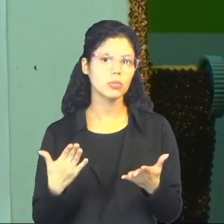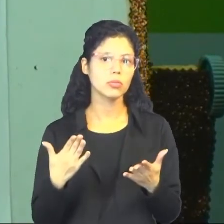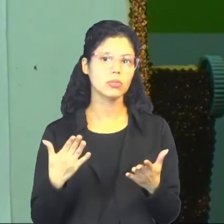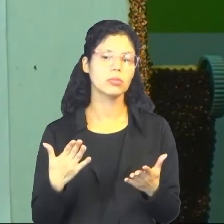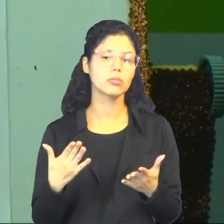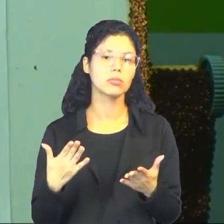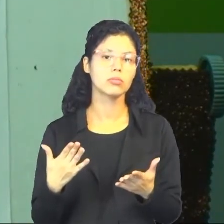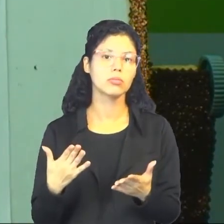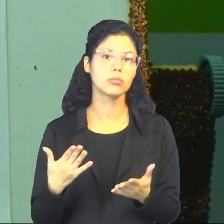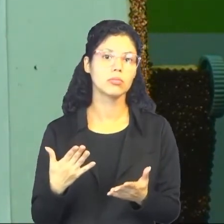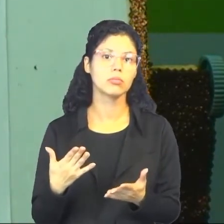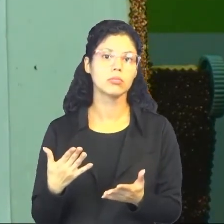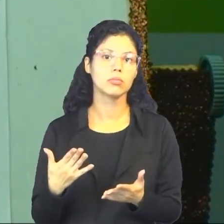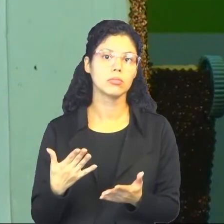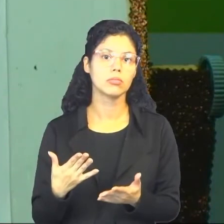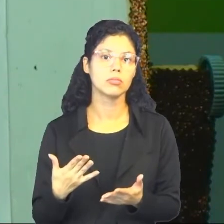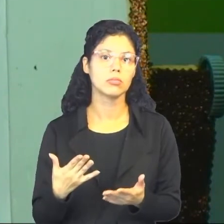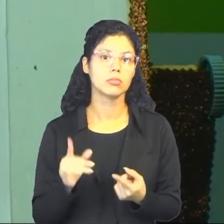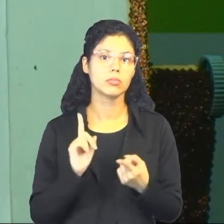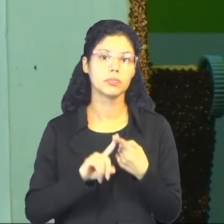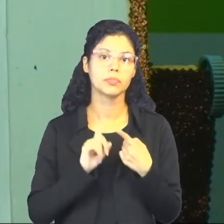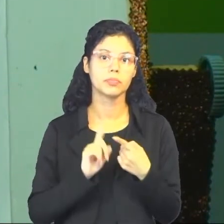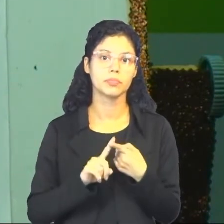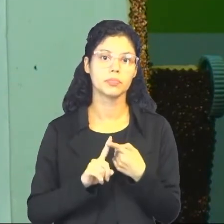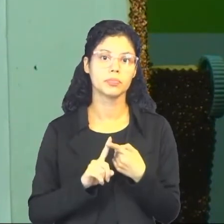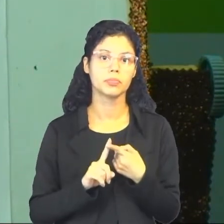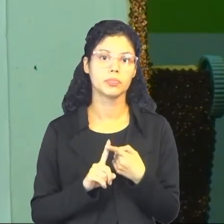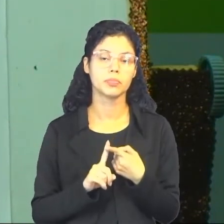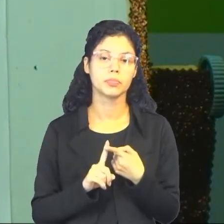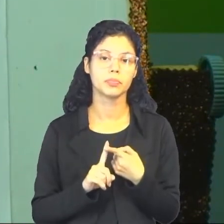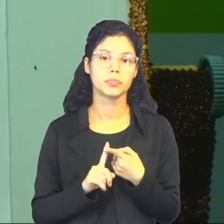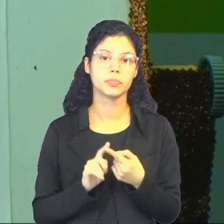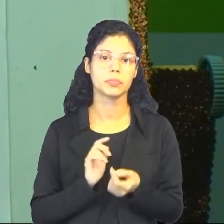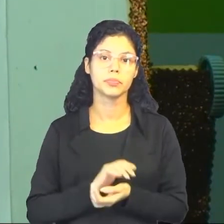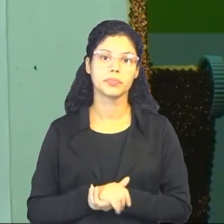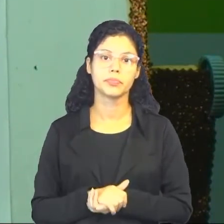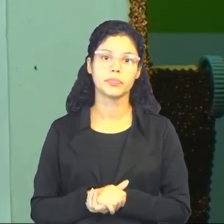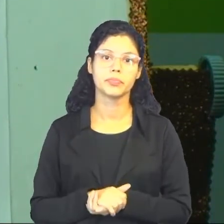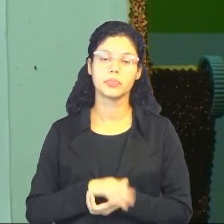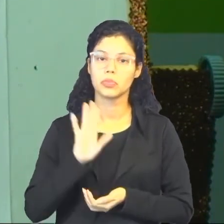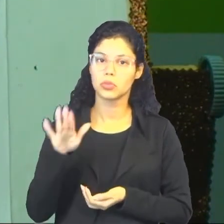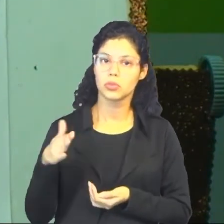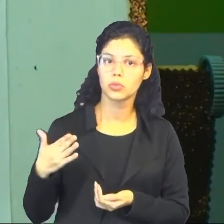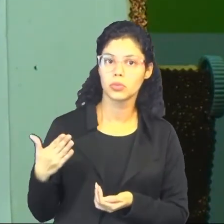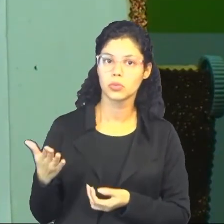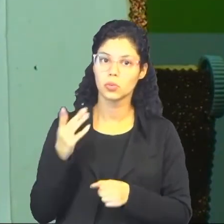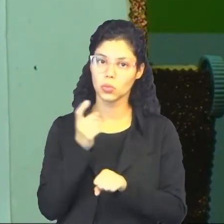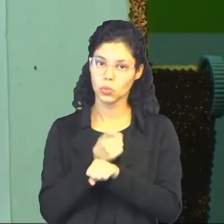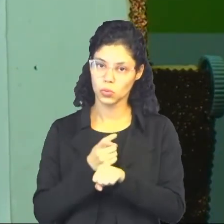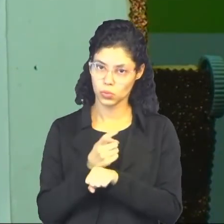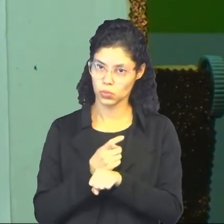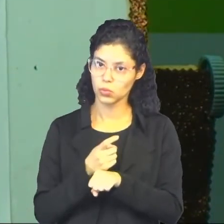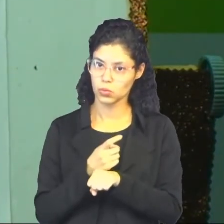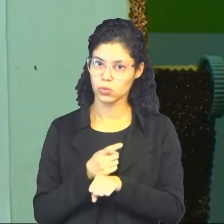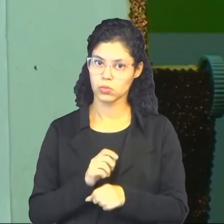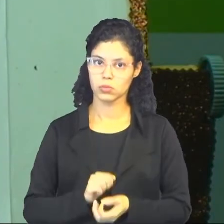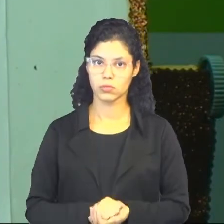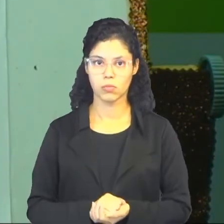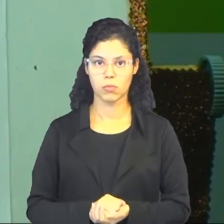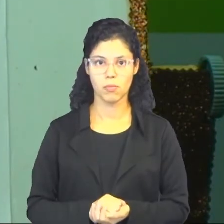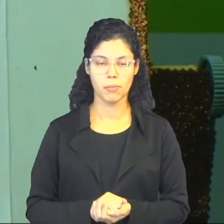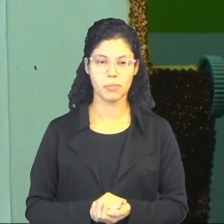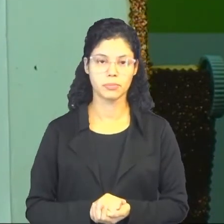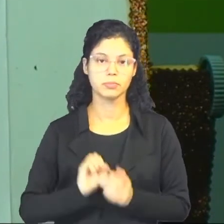e peso aqui no caso o primeiro o primeiro quadrinho qual seria o adjetivo aqui presente que